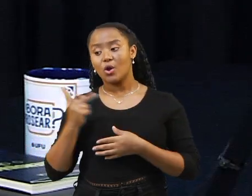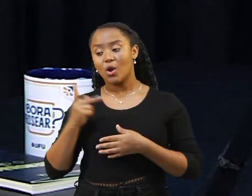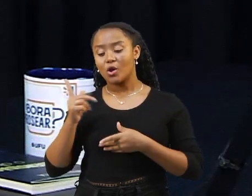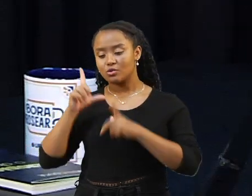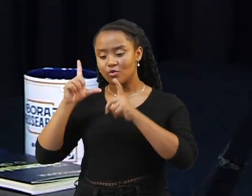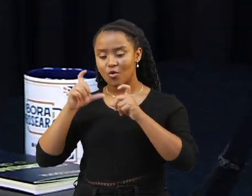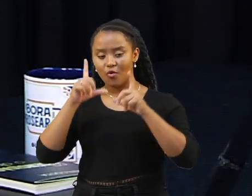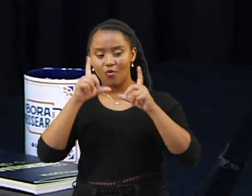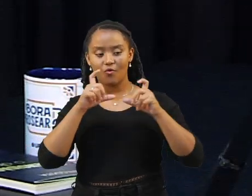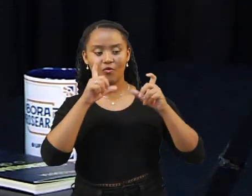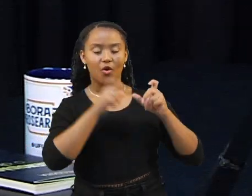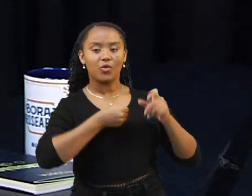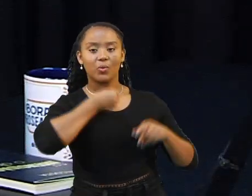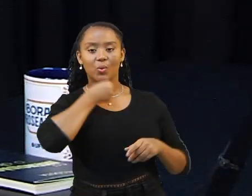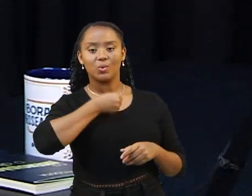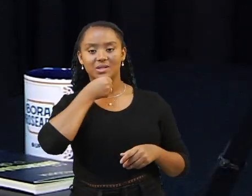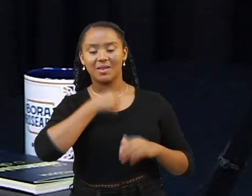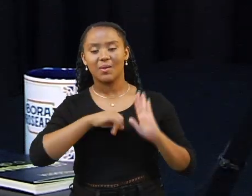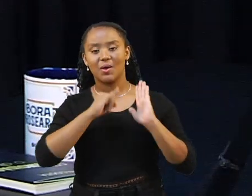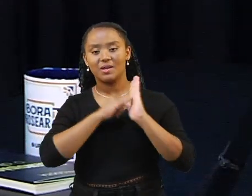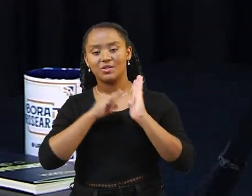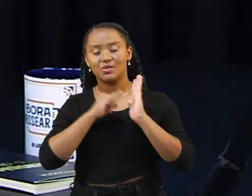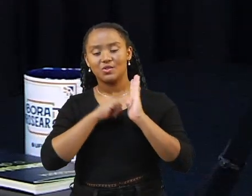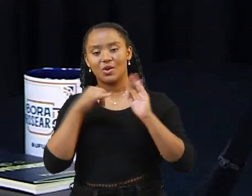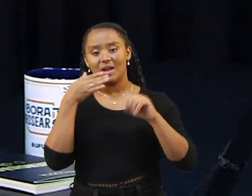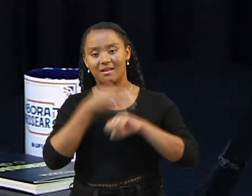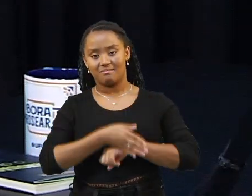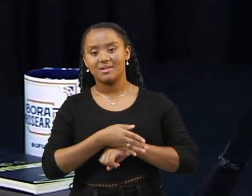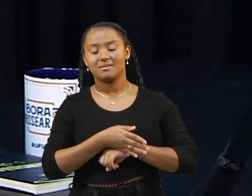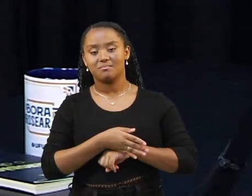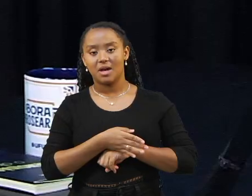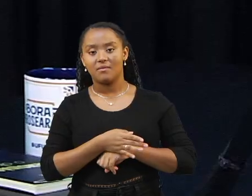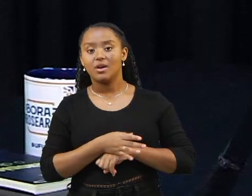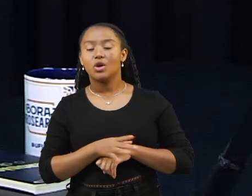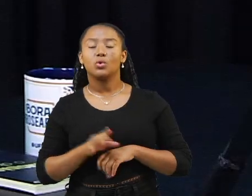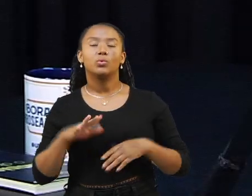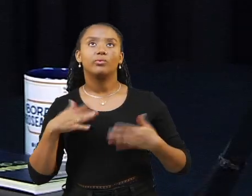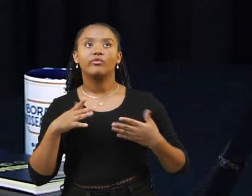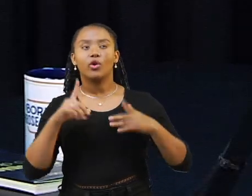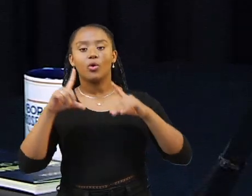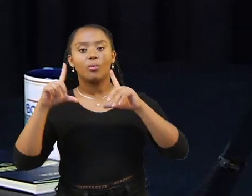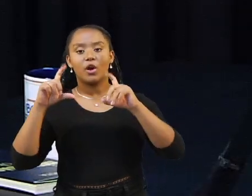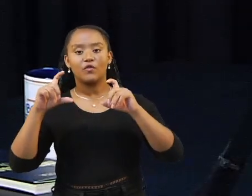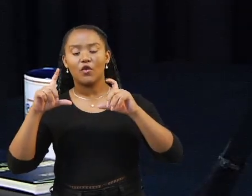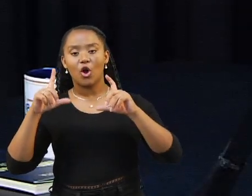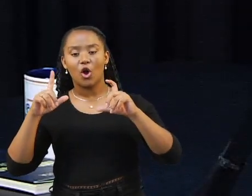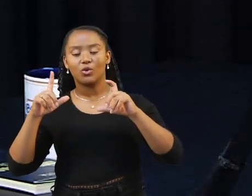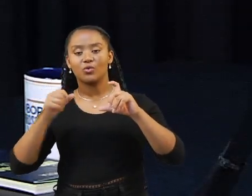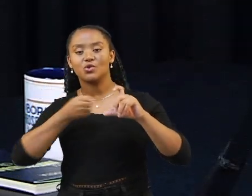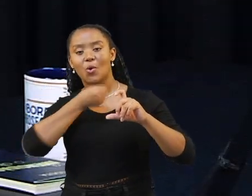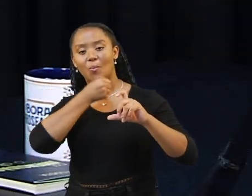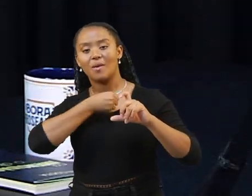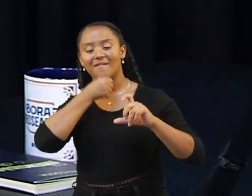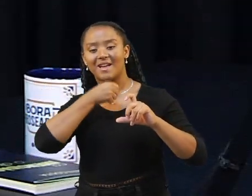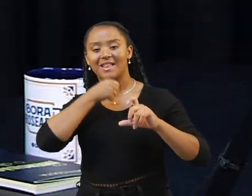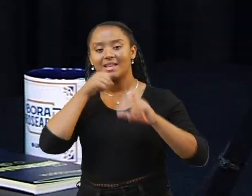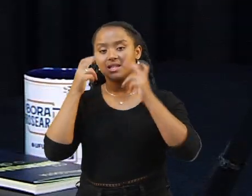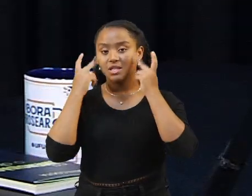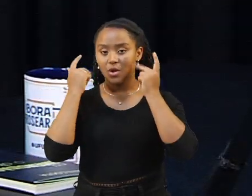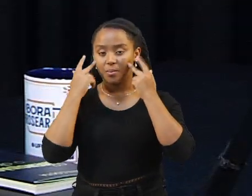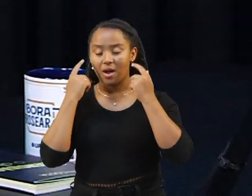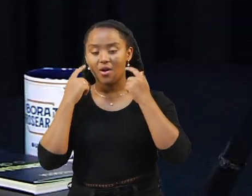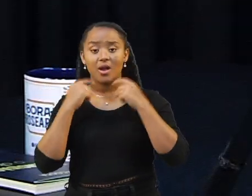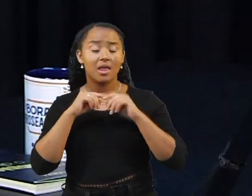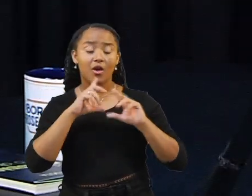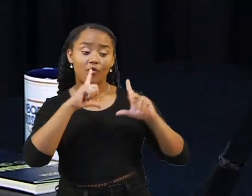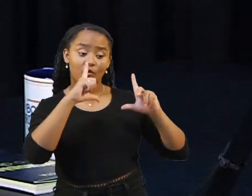a gente tirou foto dos idosos institucionalizados. Não foi uma foto